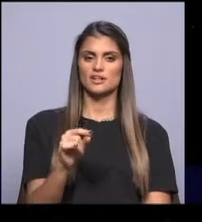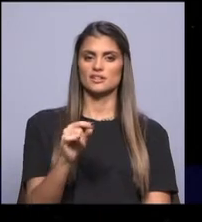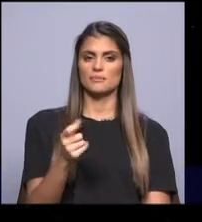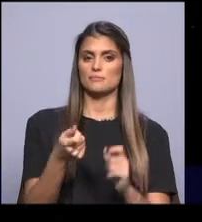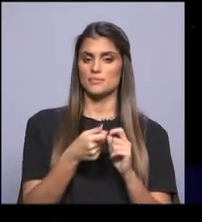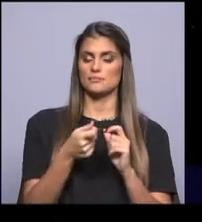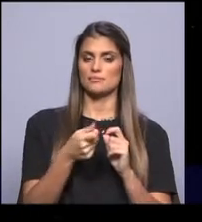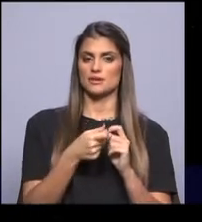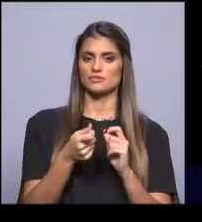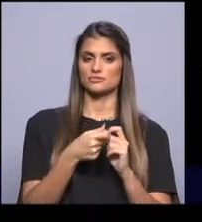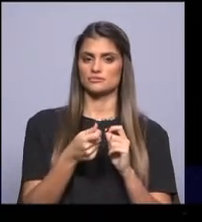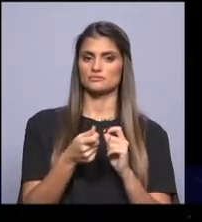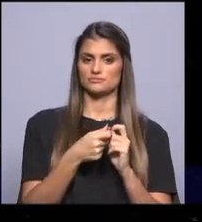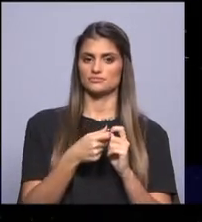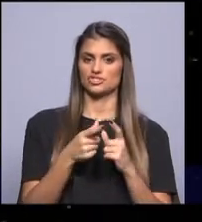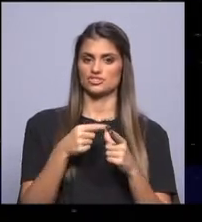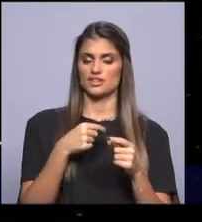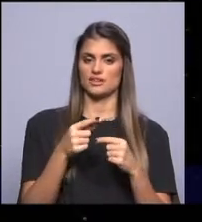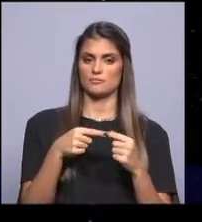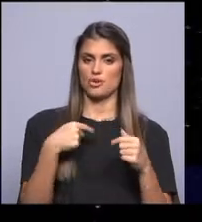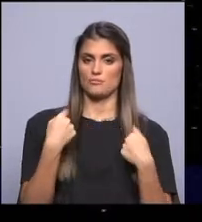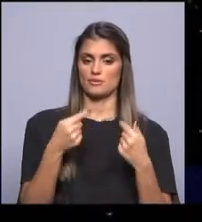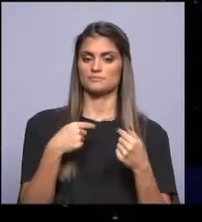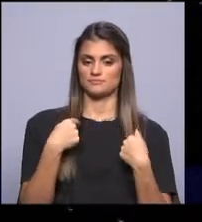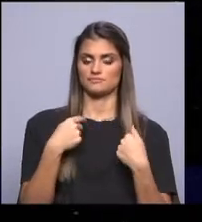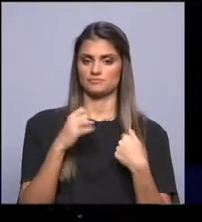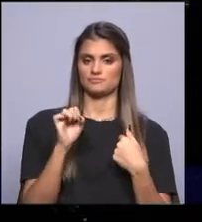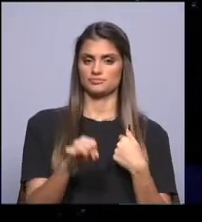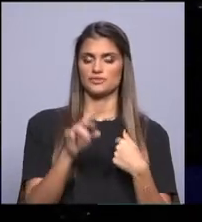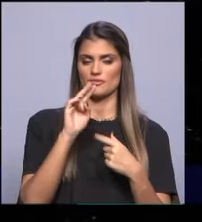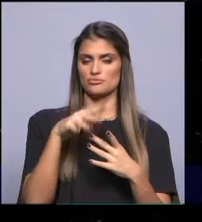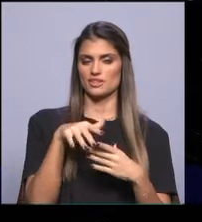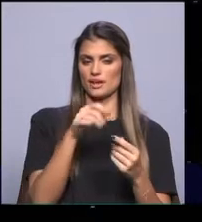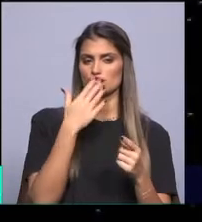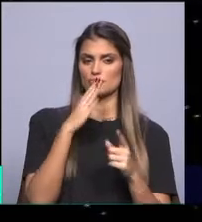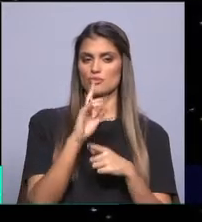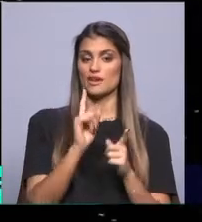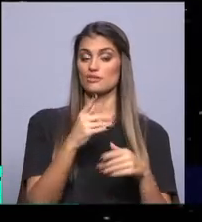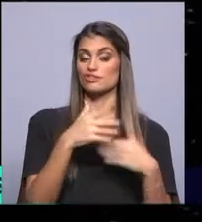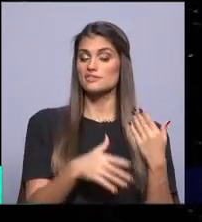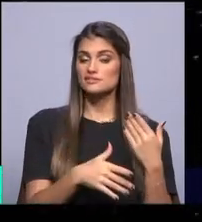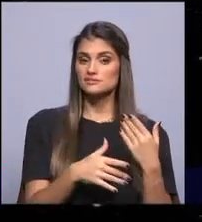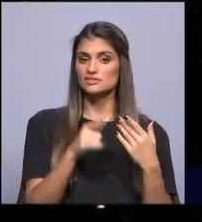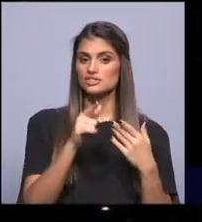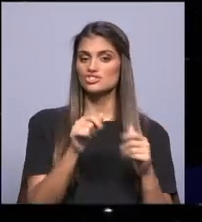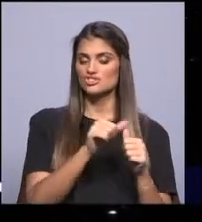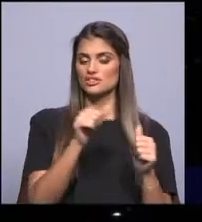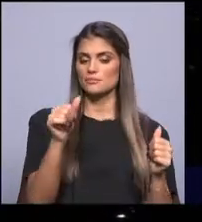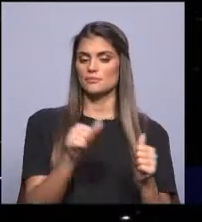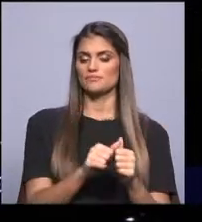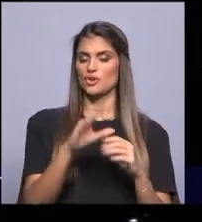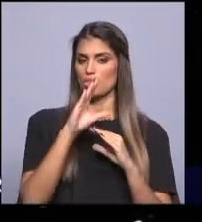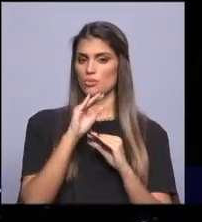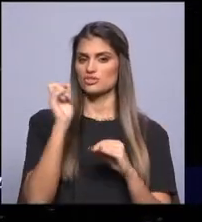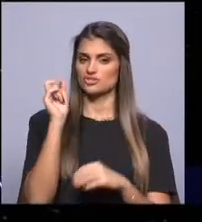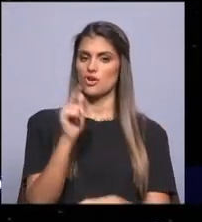próximo da sua própria estrela. Ora, nós vemos na Terra, por exemplo, o que é que acontece com este sistema Lua e Sol